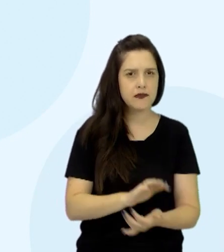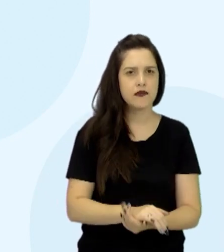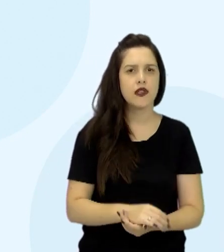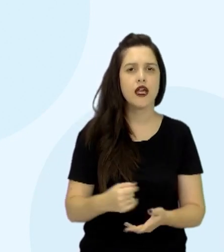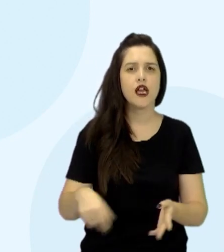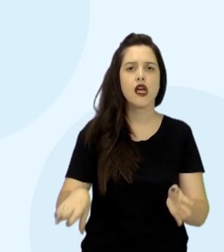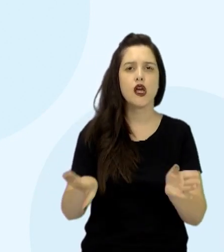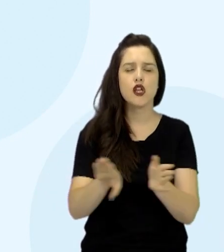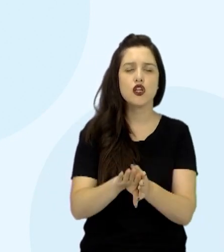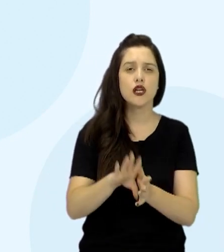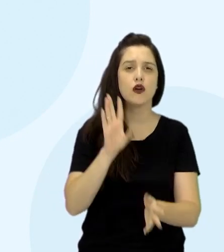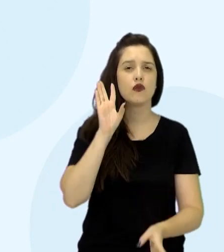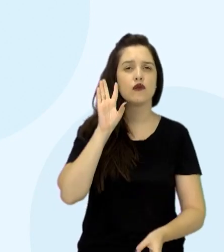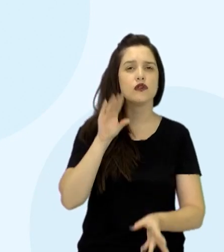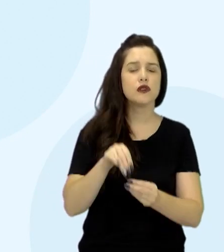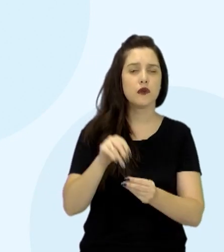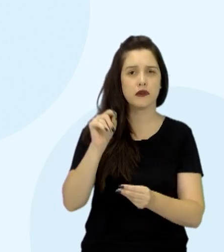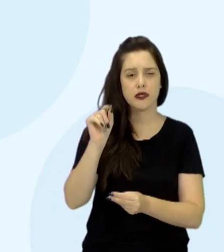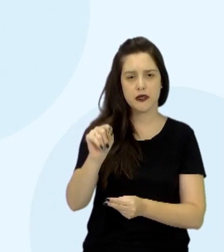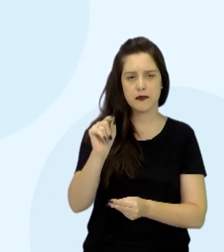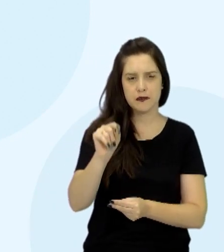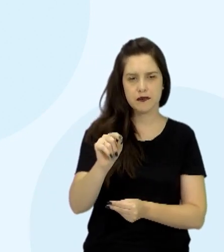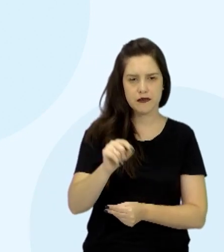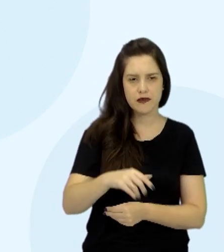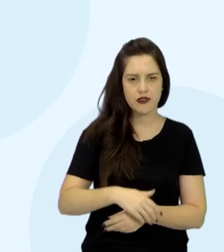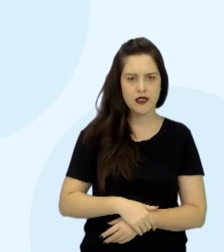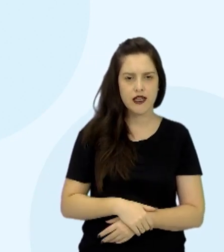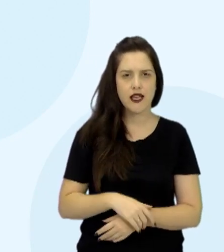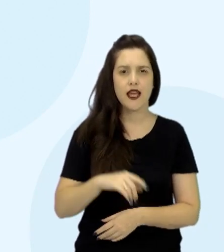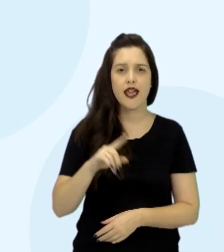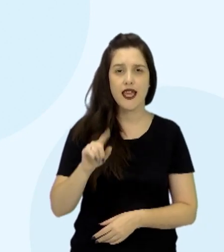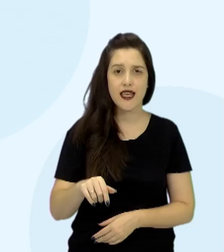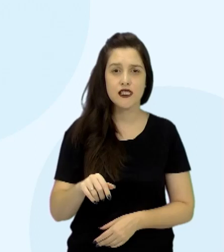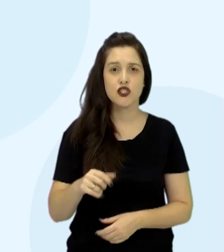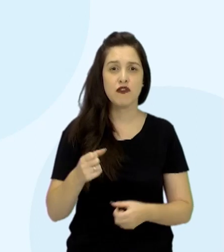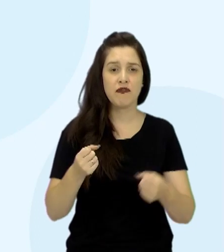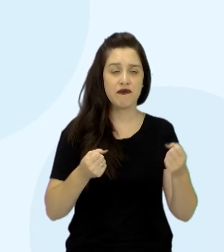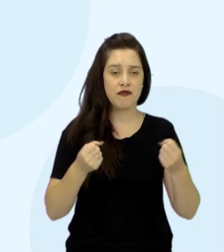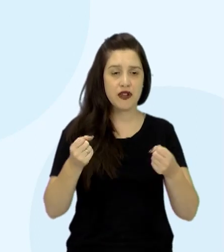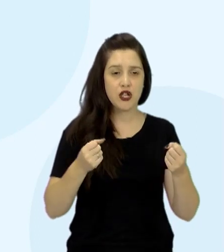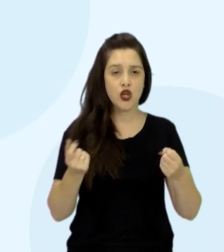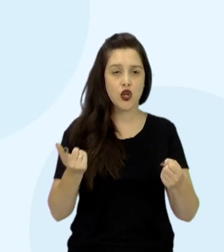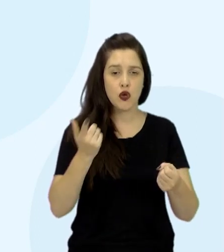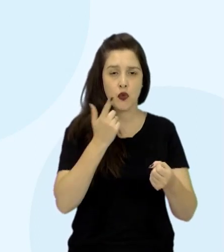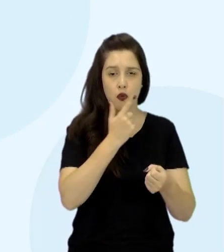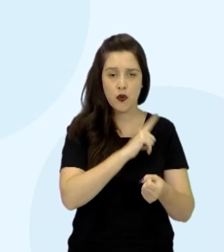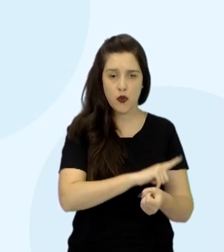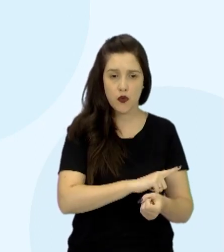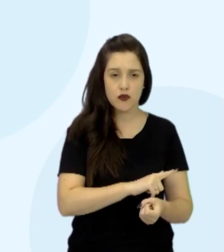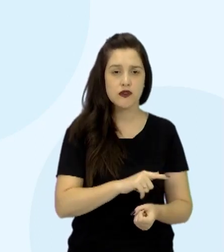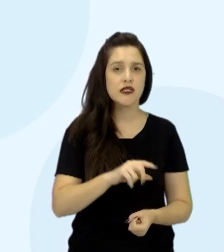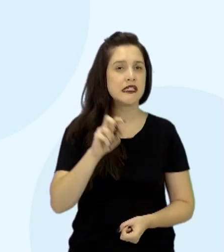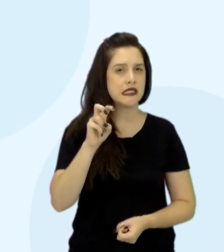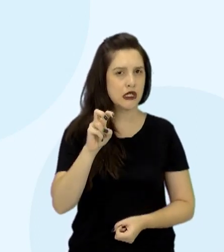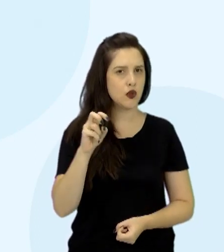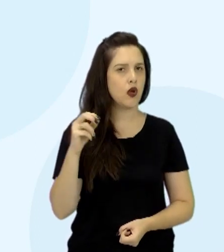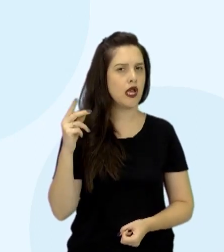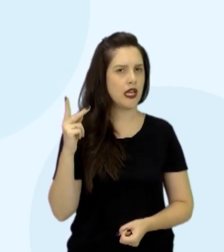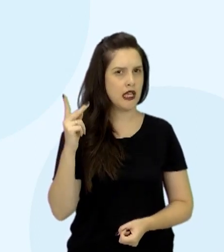chego à conclusão que este veículo ele consegue fazer 5